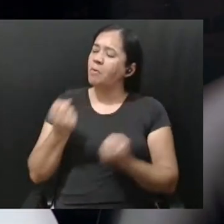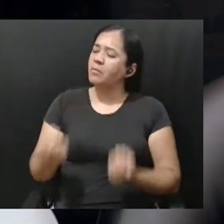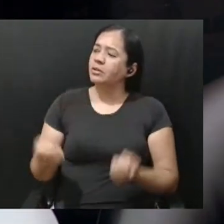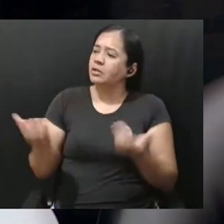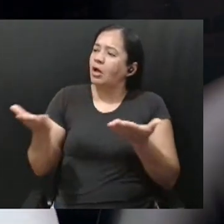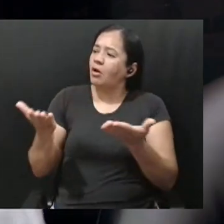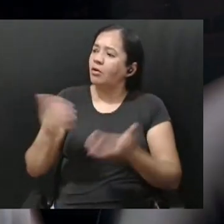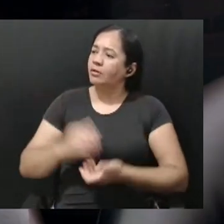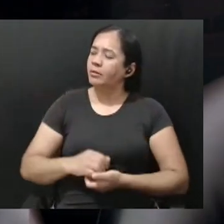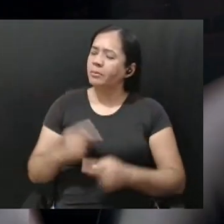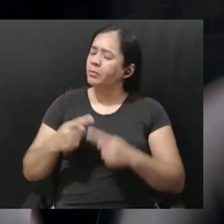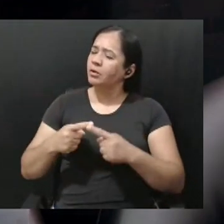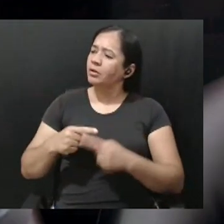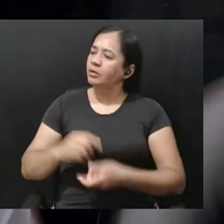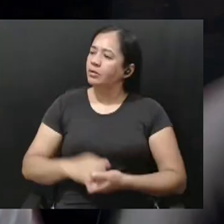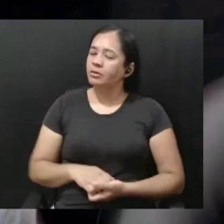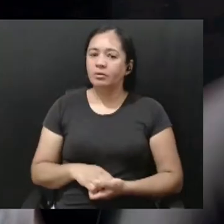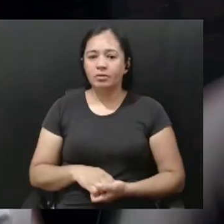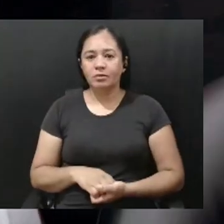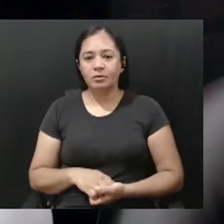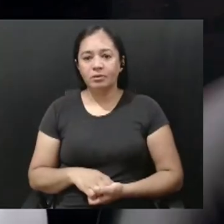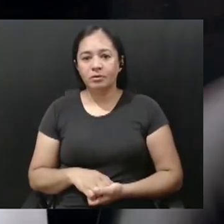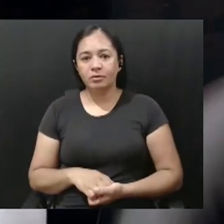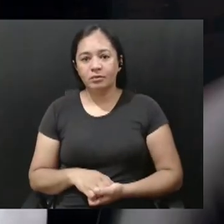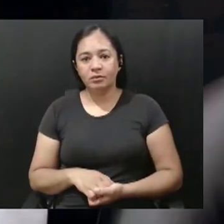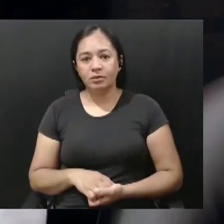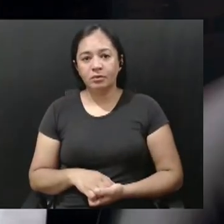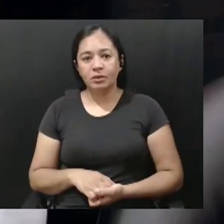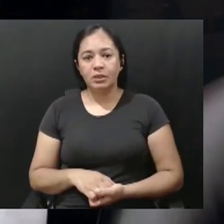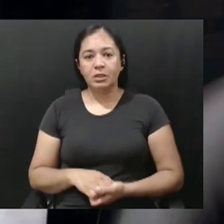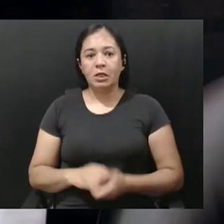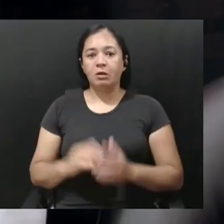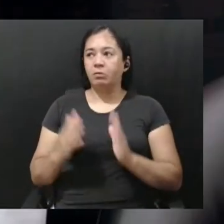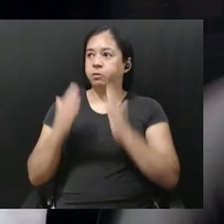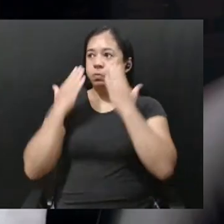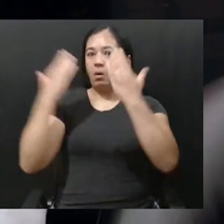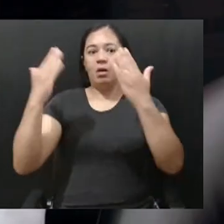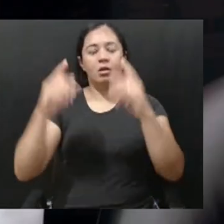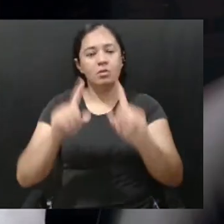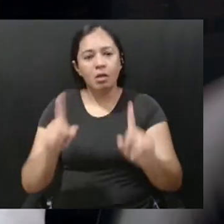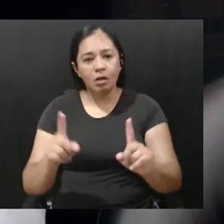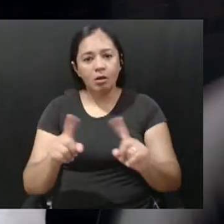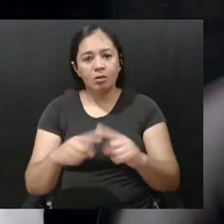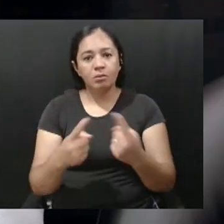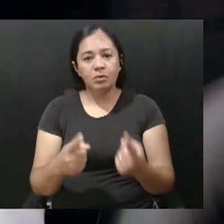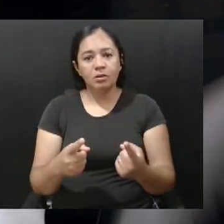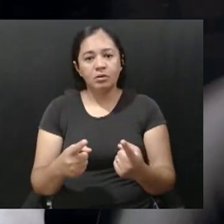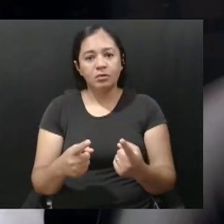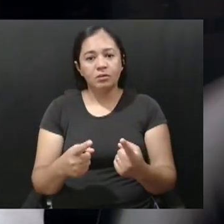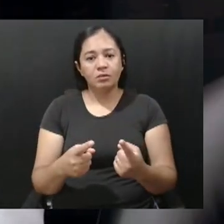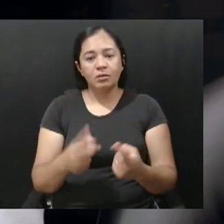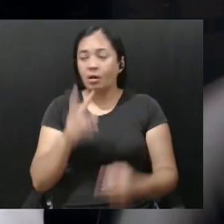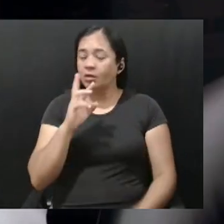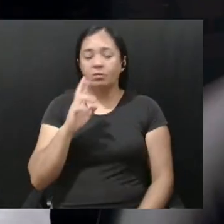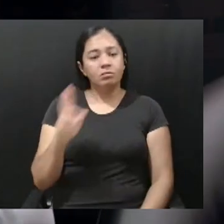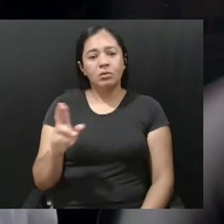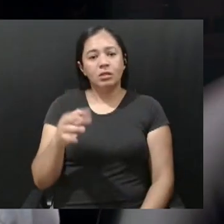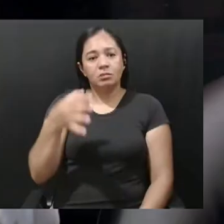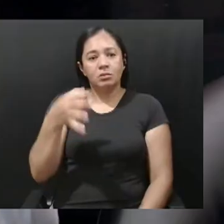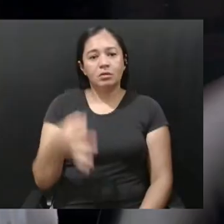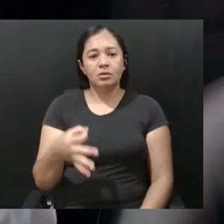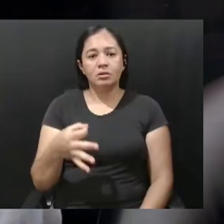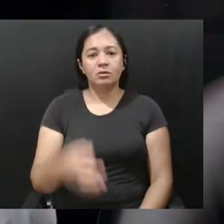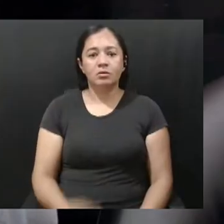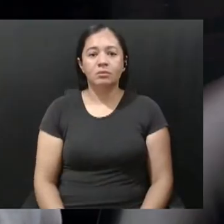Aham. Aquilo, né, não é tipo assim, estou confrontando você, né, mas Não, assim, mas é você dá ainda você dá aham, o direito da dúvida, né, pra pessoa, né, tipo exato. assim, eu